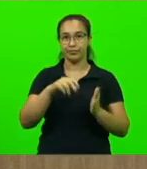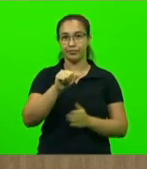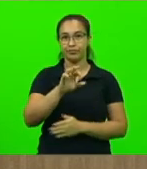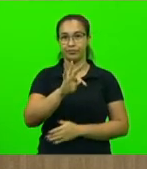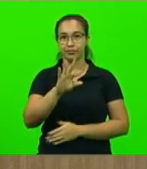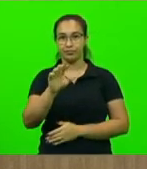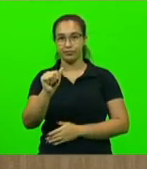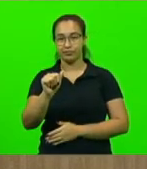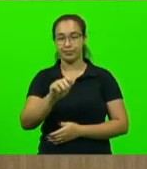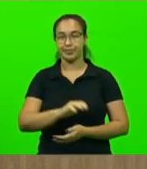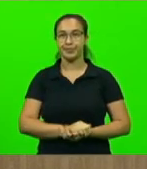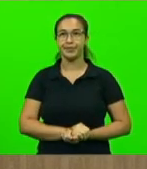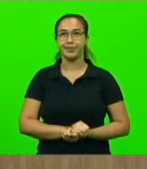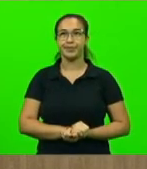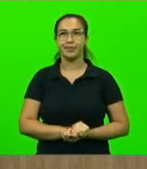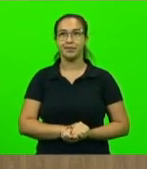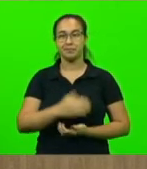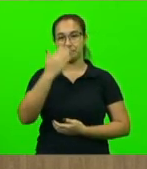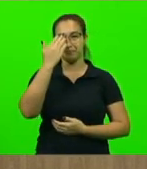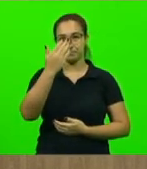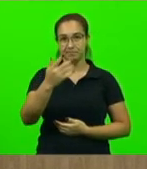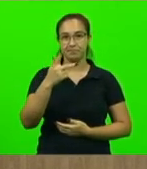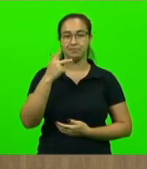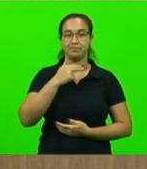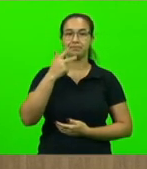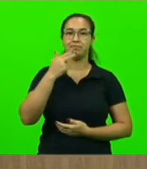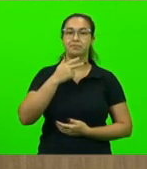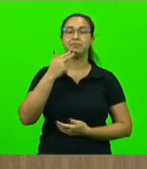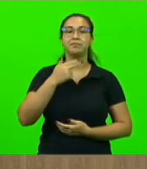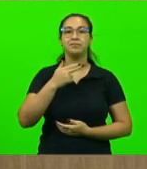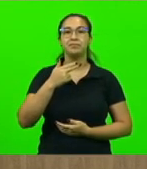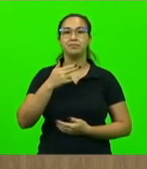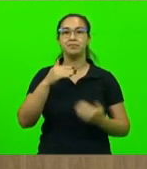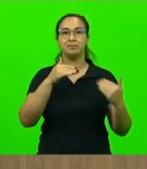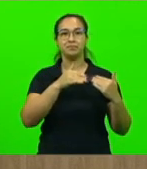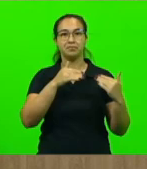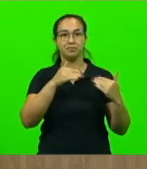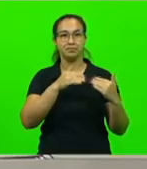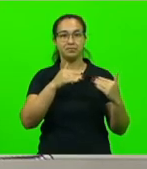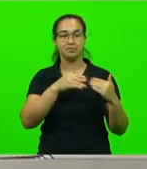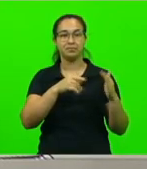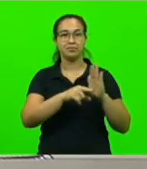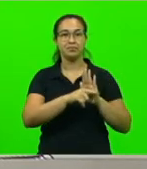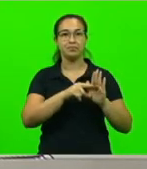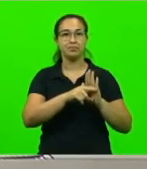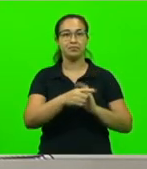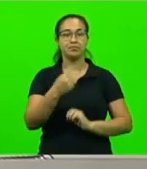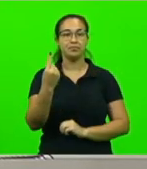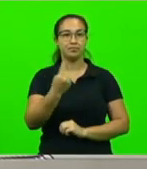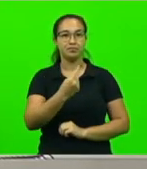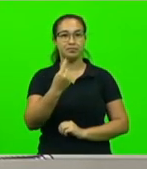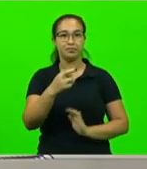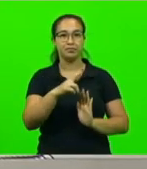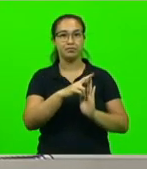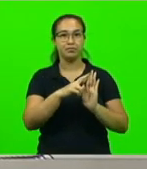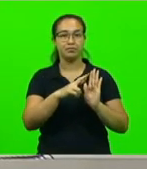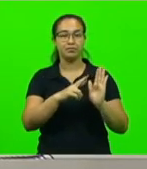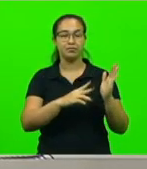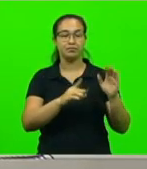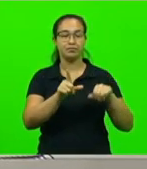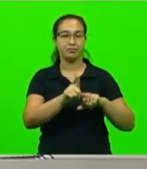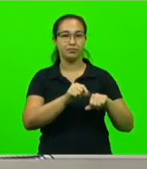Obrigado, deputado Kennedy Nunes. Em consonância com o parágrafo 1º do